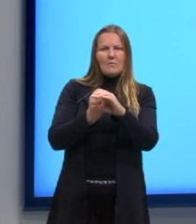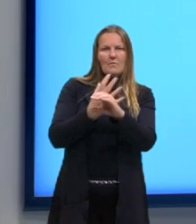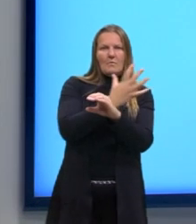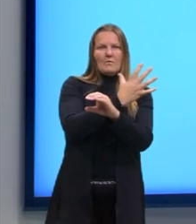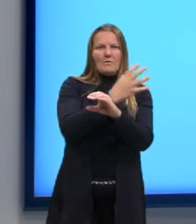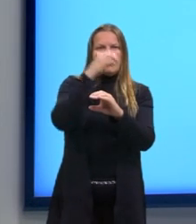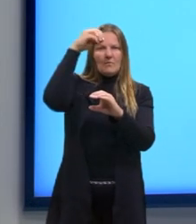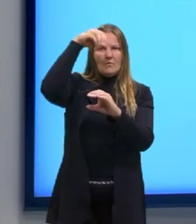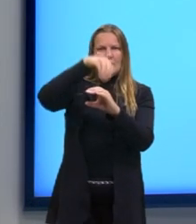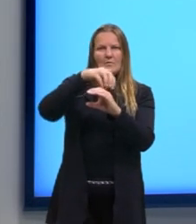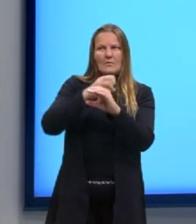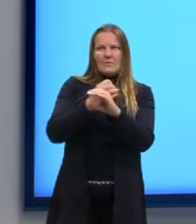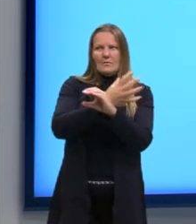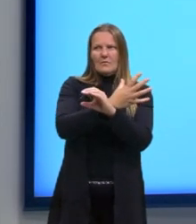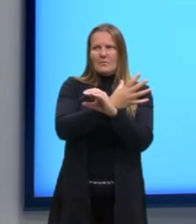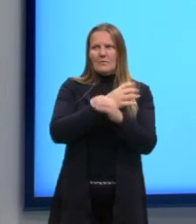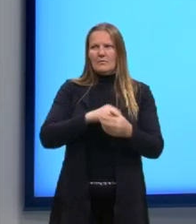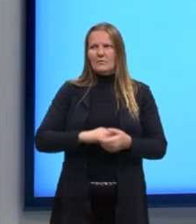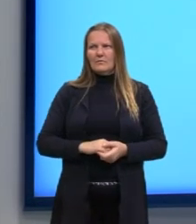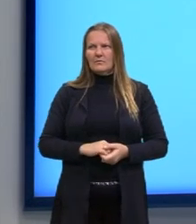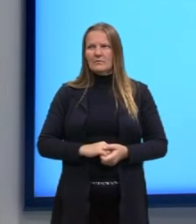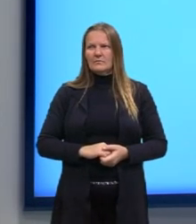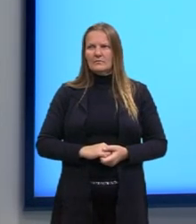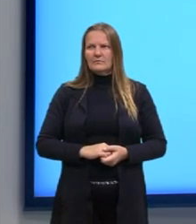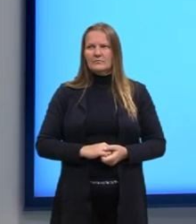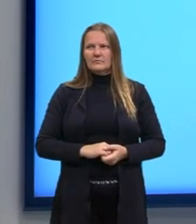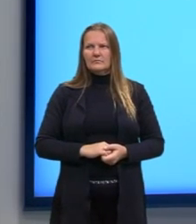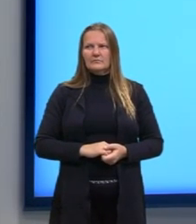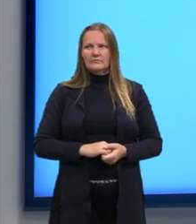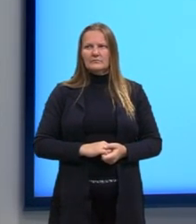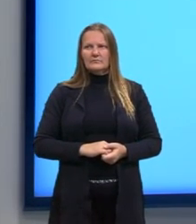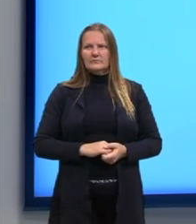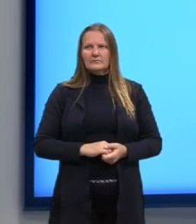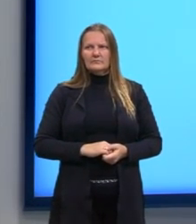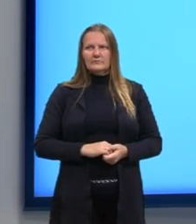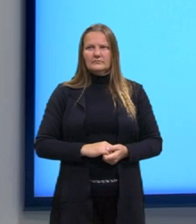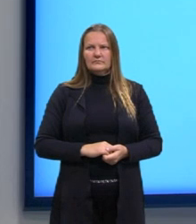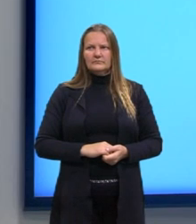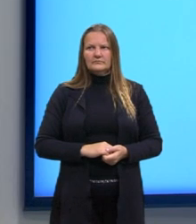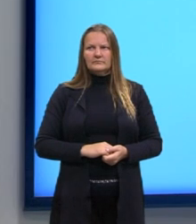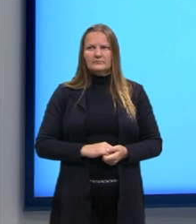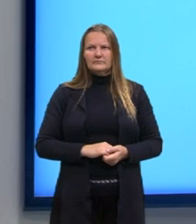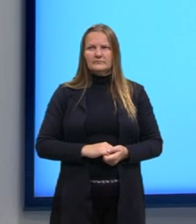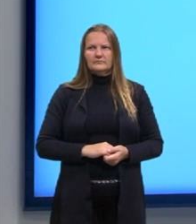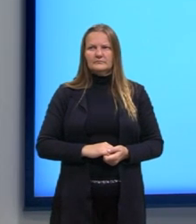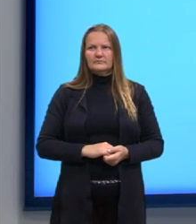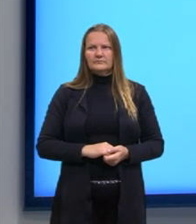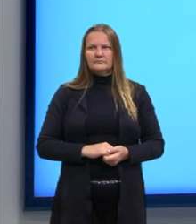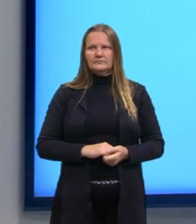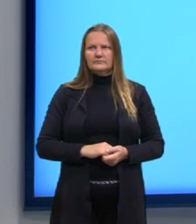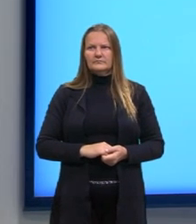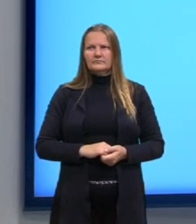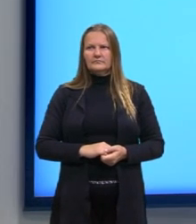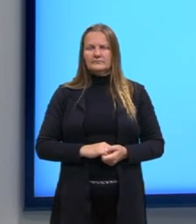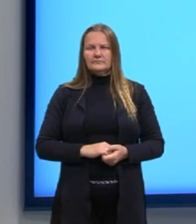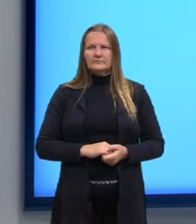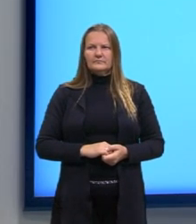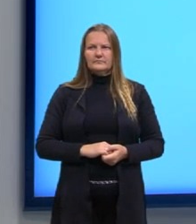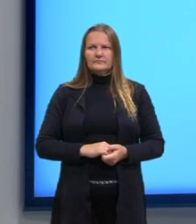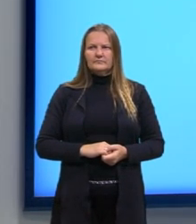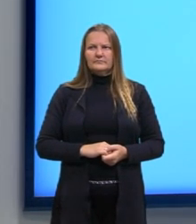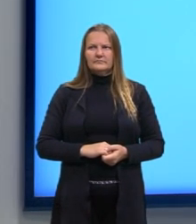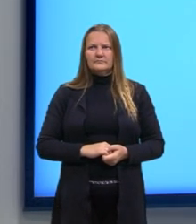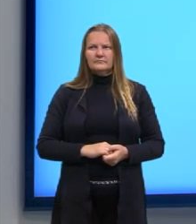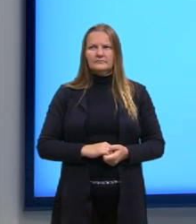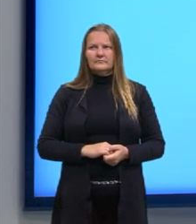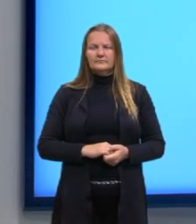uma imagem não real do que em relação ao convexo o convexo acaba sendo muito mais usual